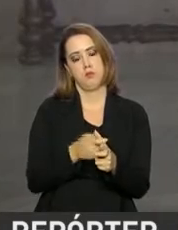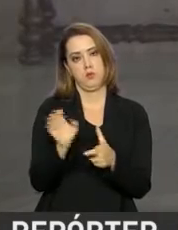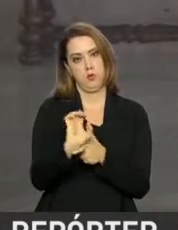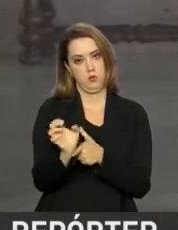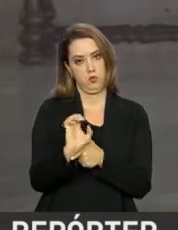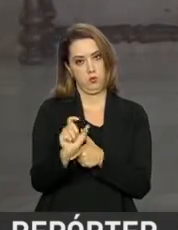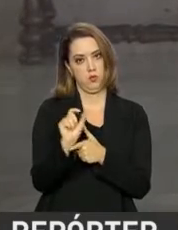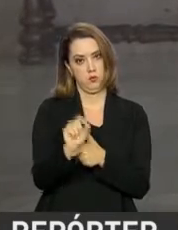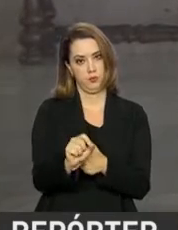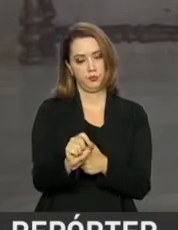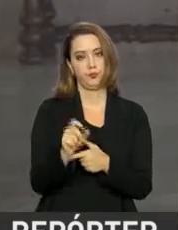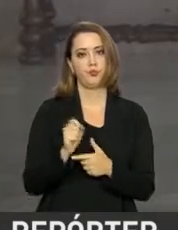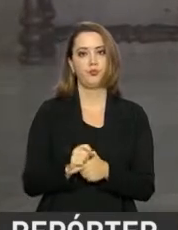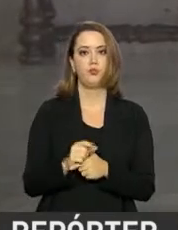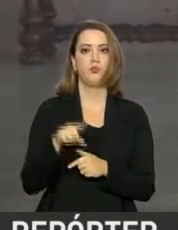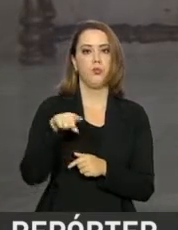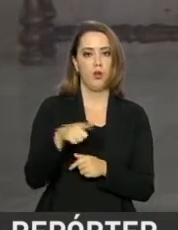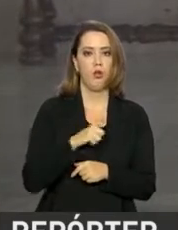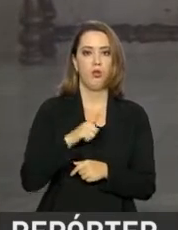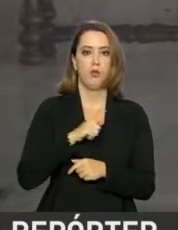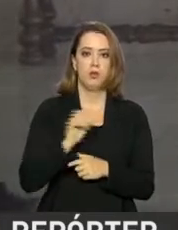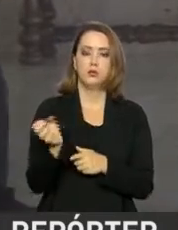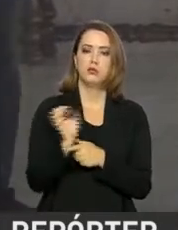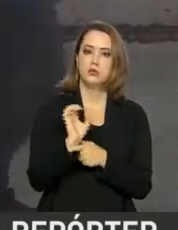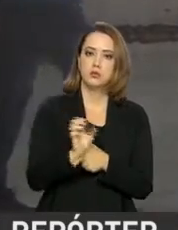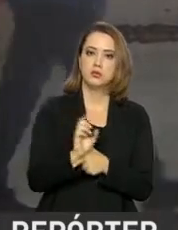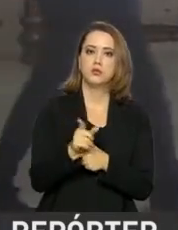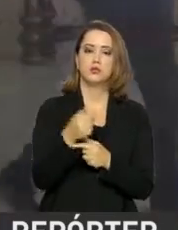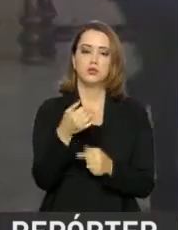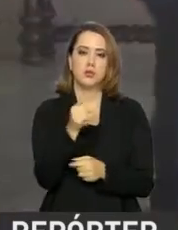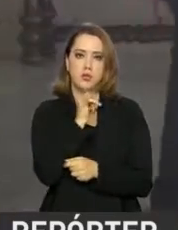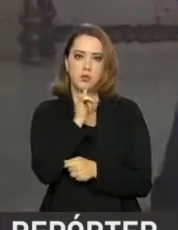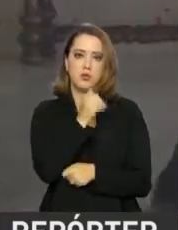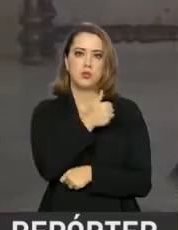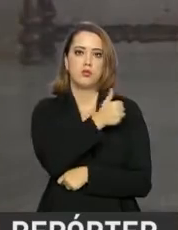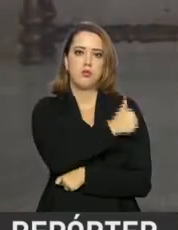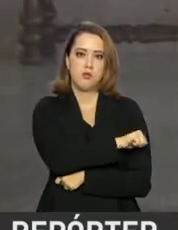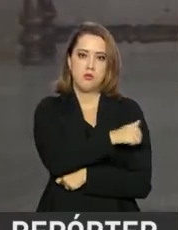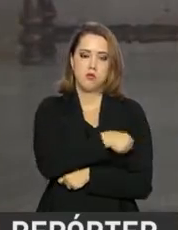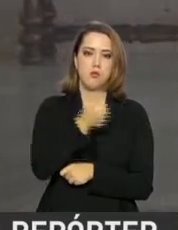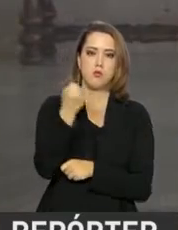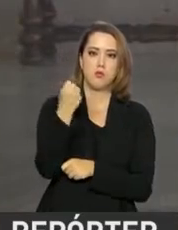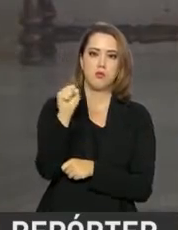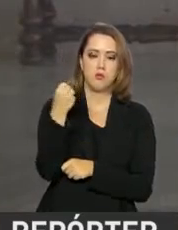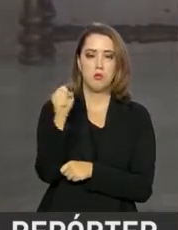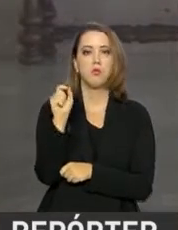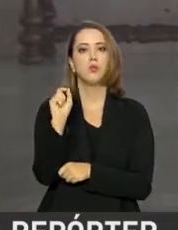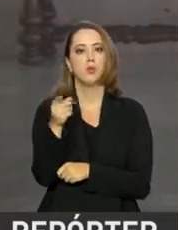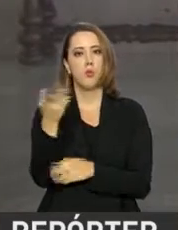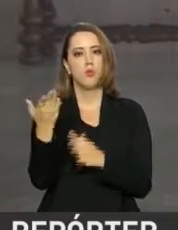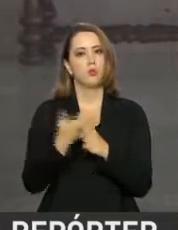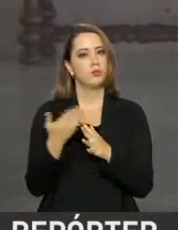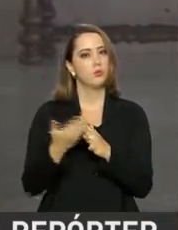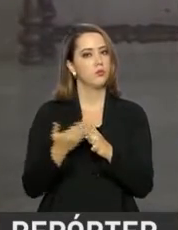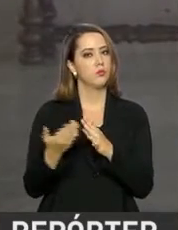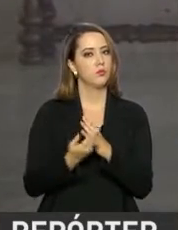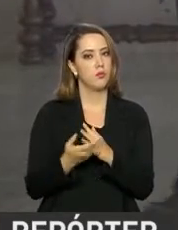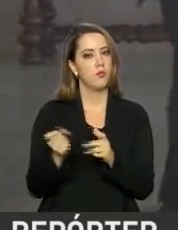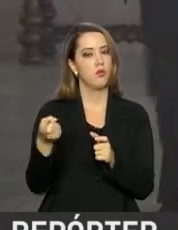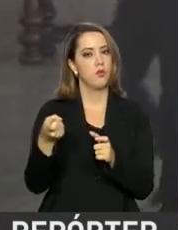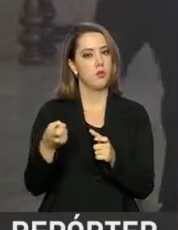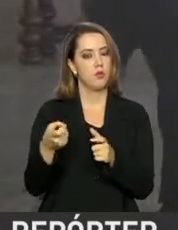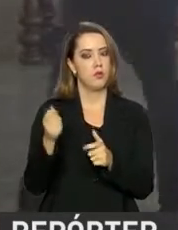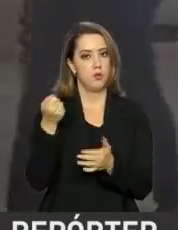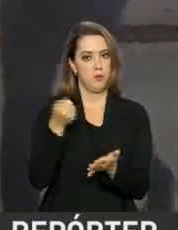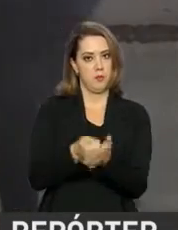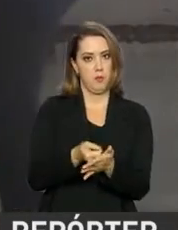o governo federal. Alguns estados, por exemplo, como o Rio de Janeiro e o Rio Grande do Sul, estão parcelando, por exemplo, o